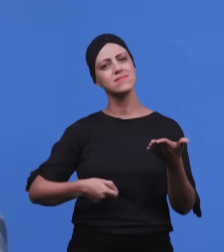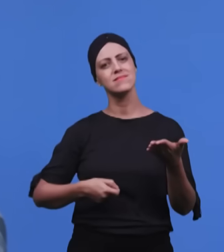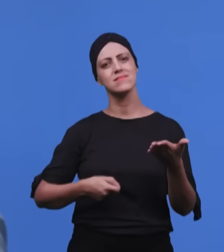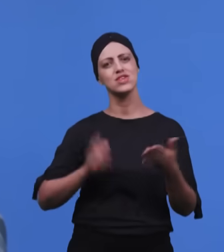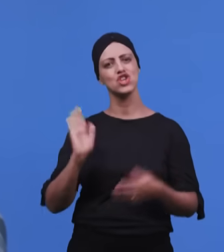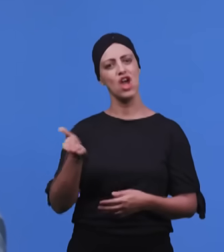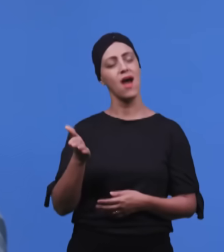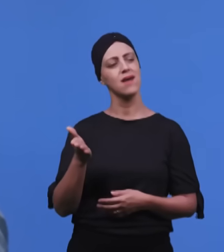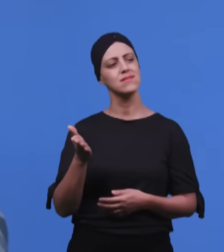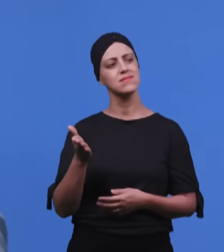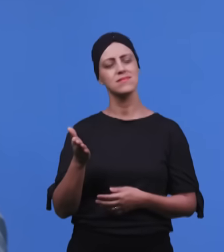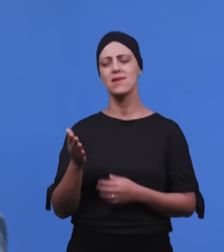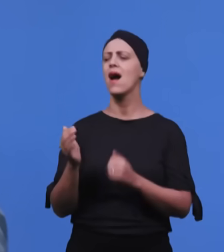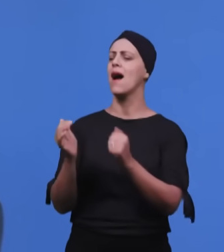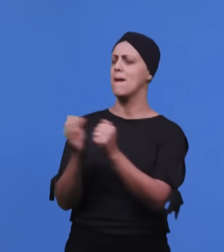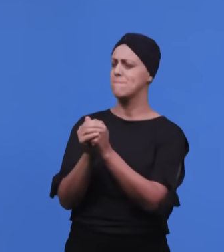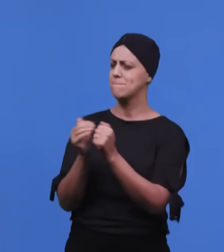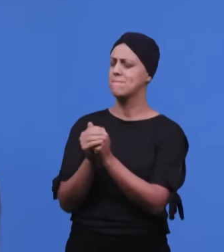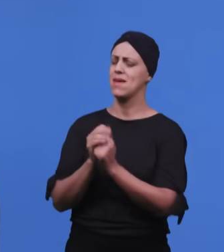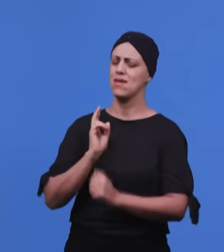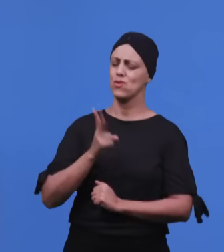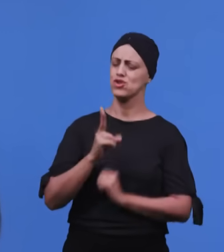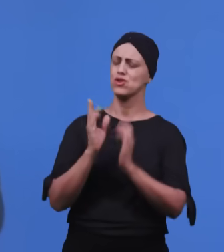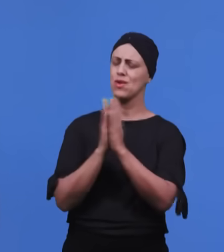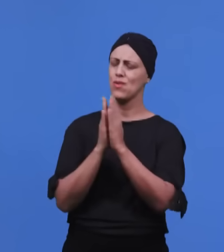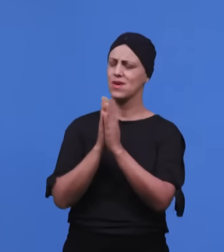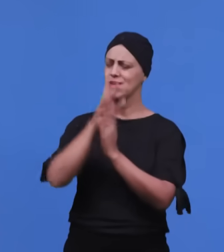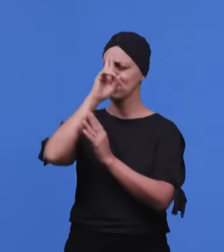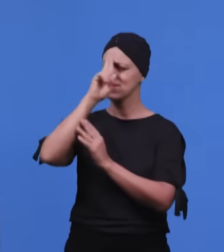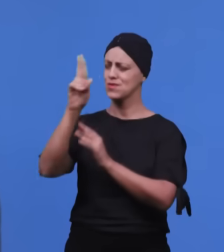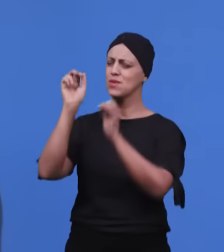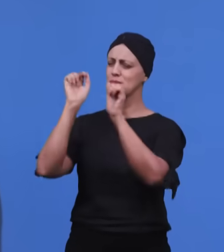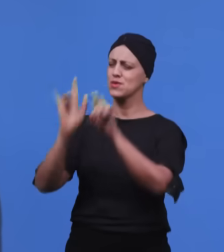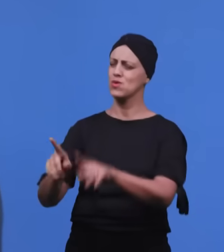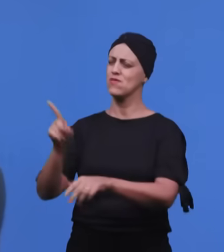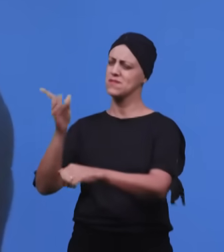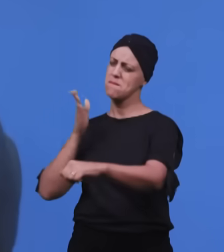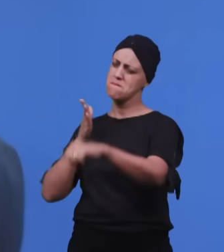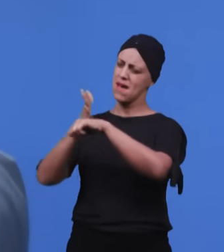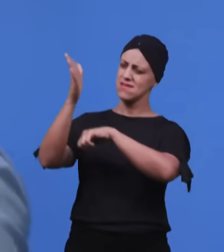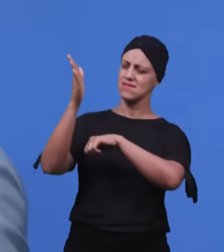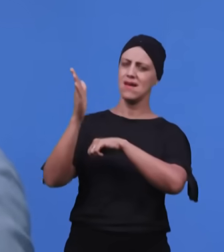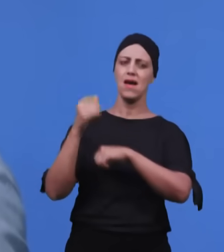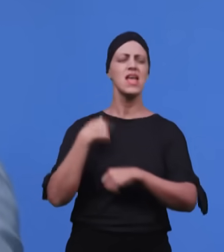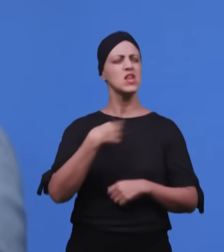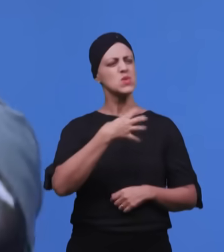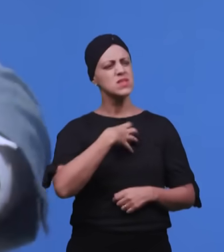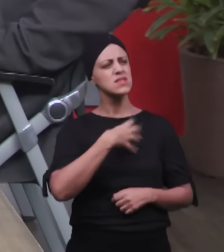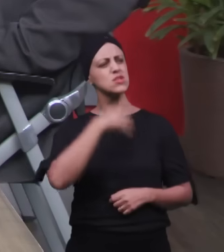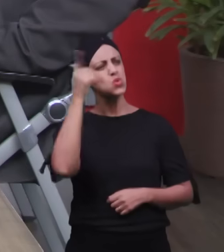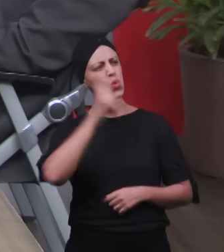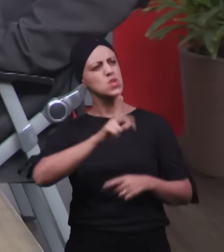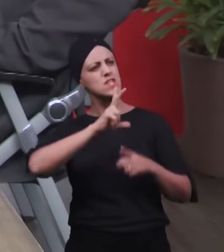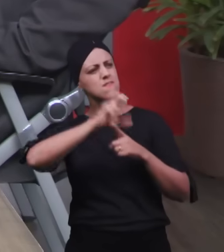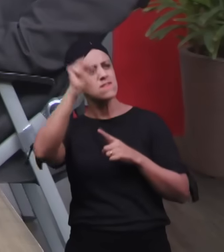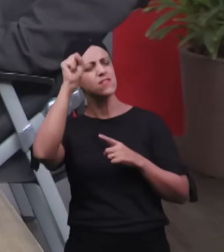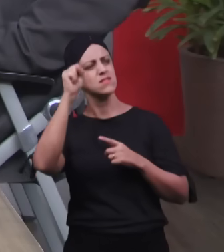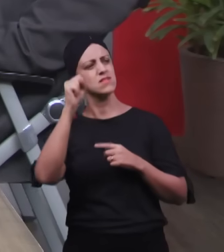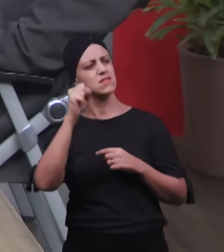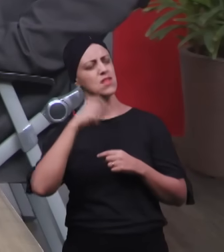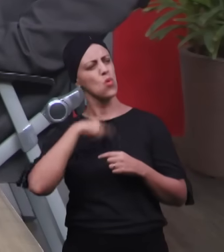Amém Então vamos orar ou continuar orando para que o senhor eu sinto que o senhor vai me dar vitória é tudo que eu quero